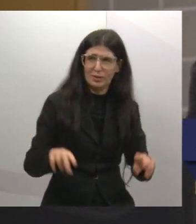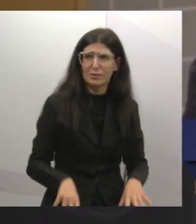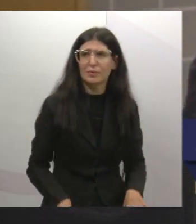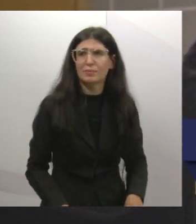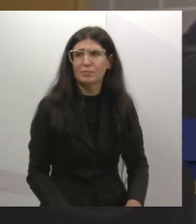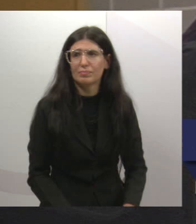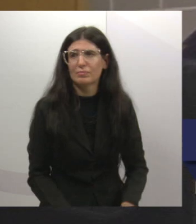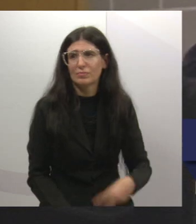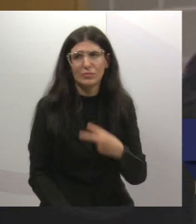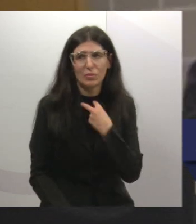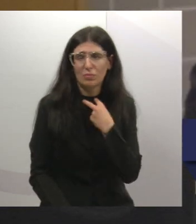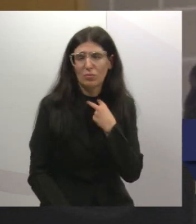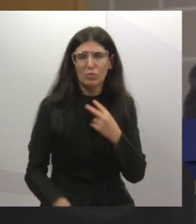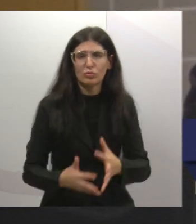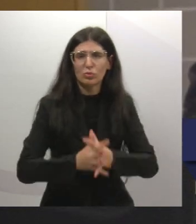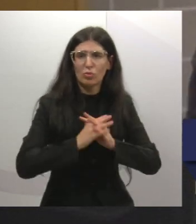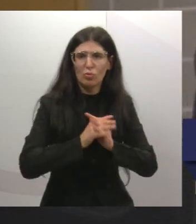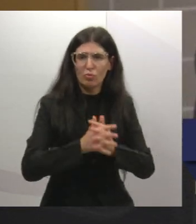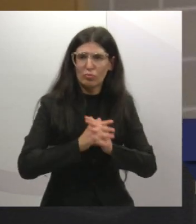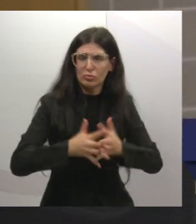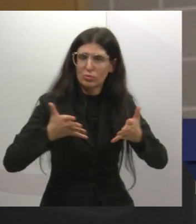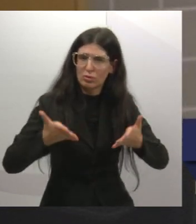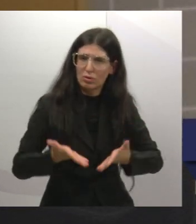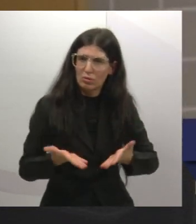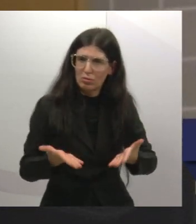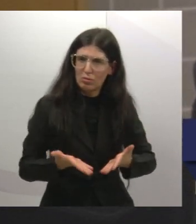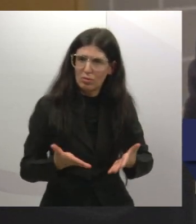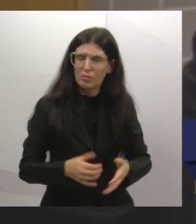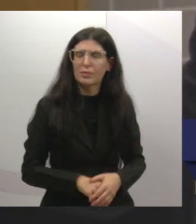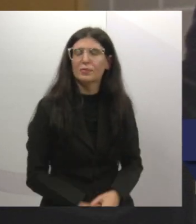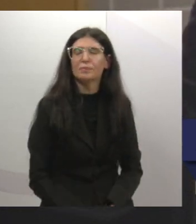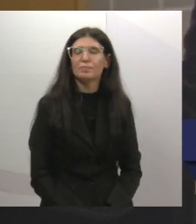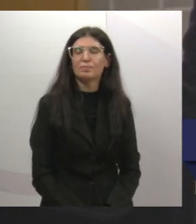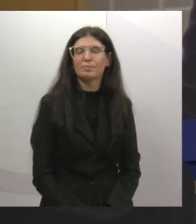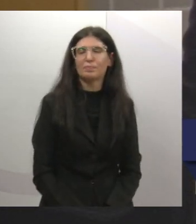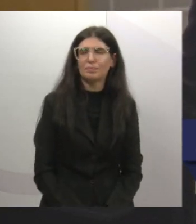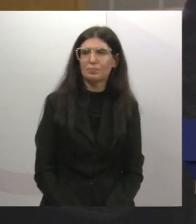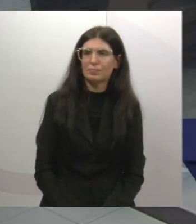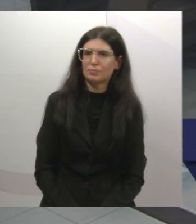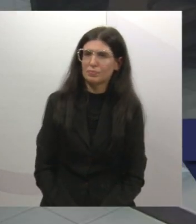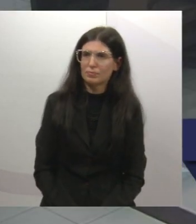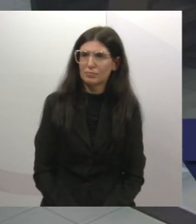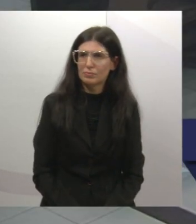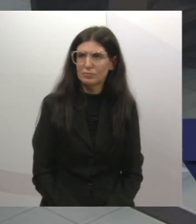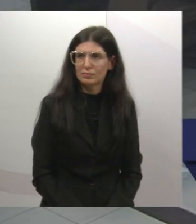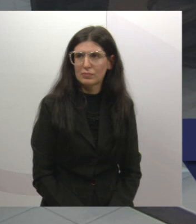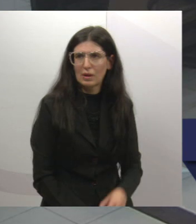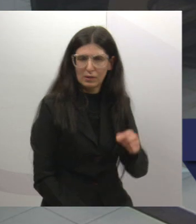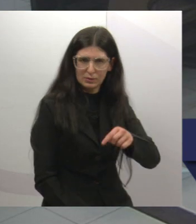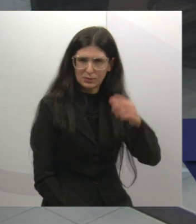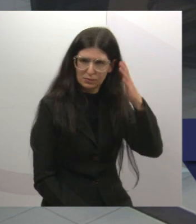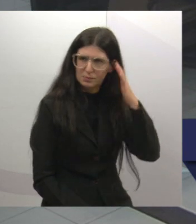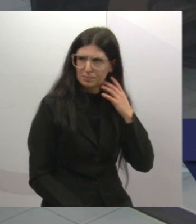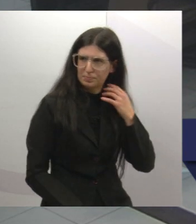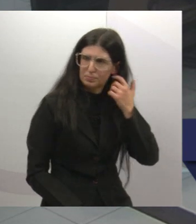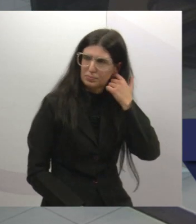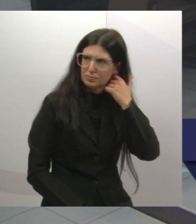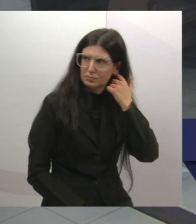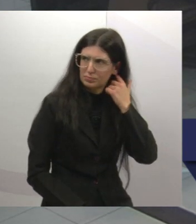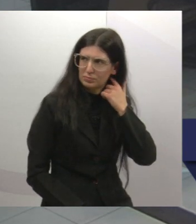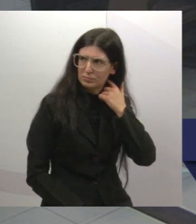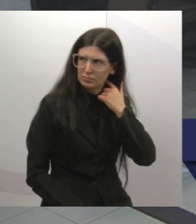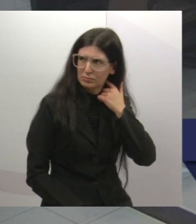se misturar nesse quadrante aqui. Eu acho que posso só concluir, até pegando um pouquinho gancho aí para